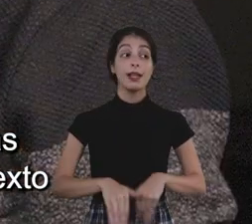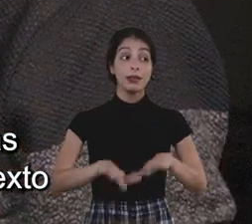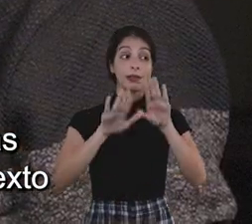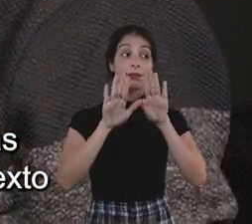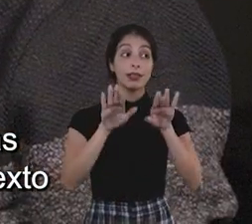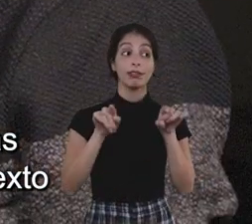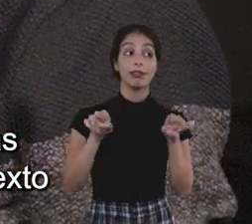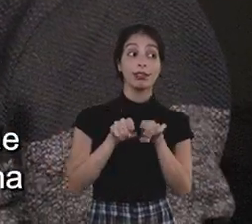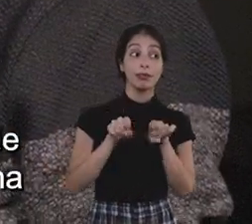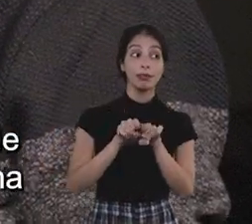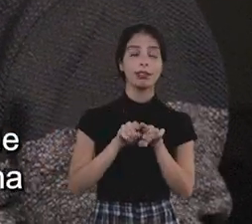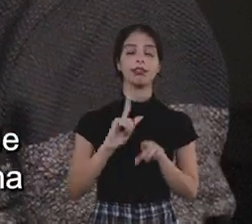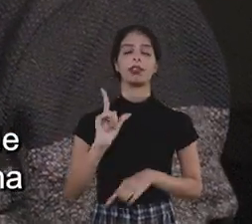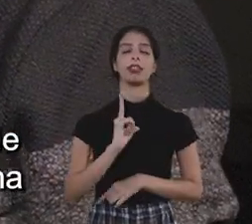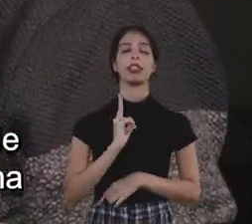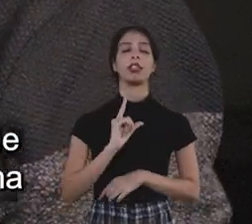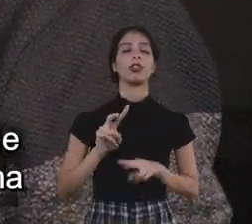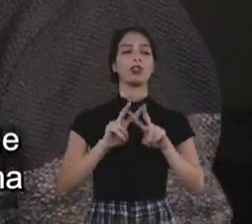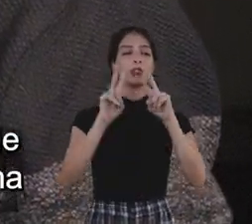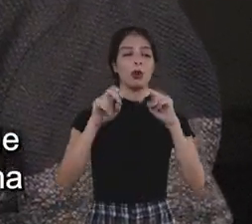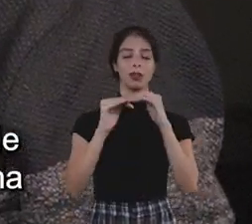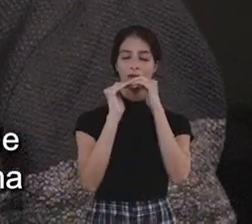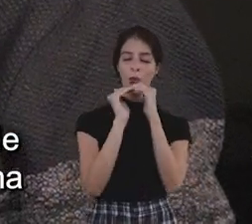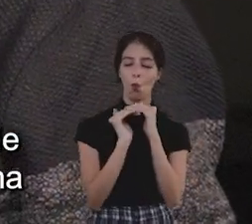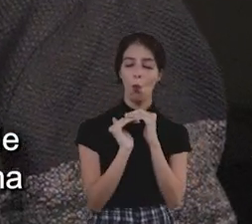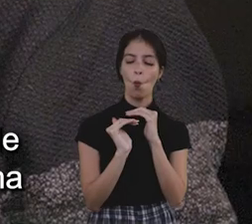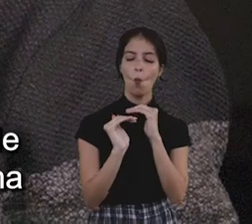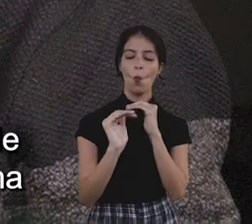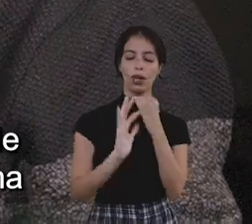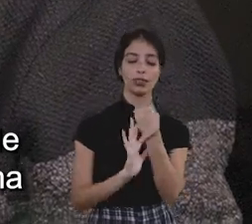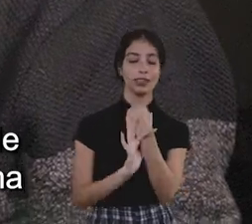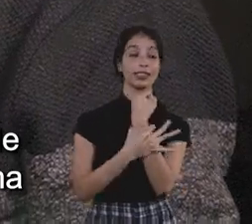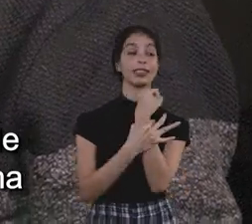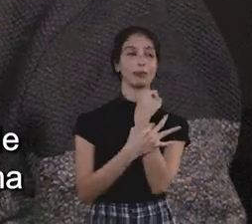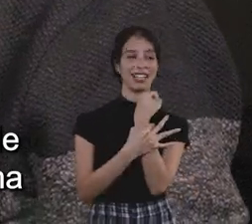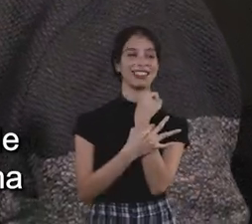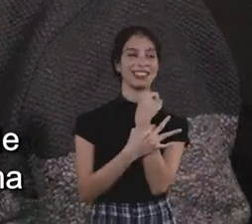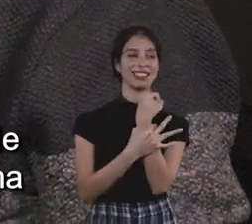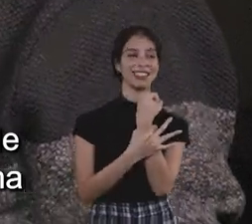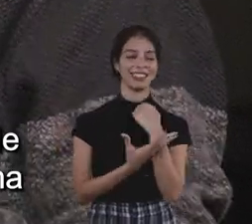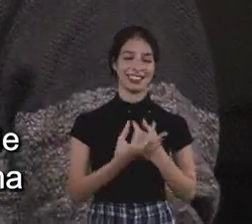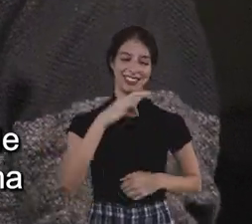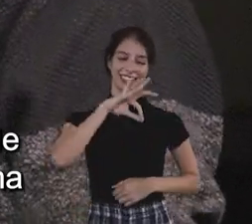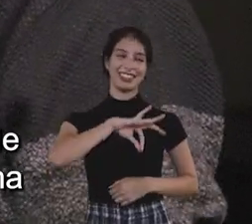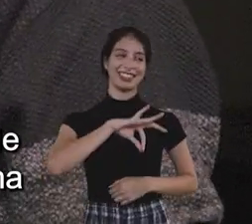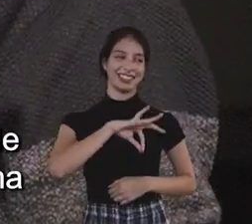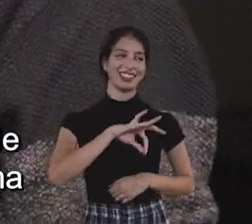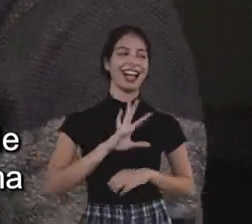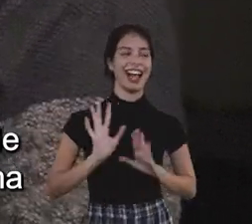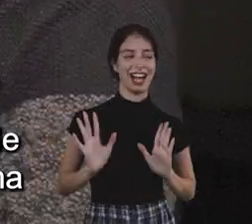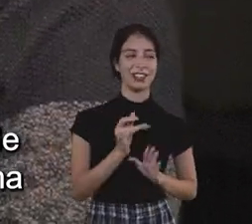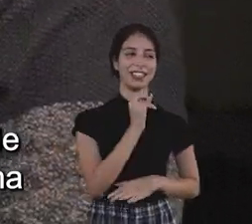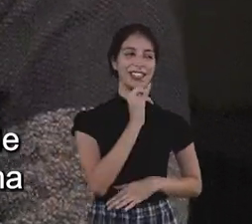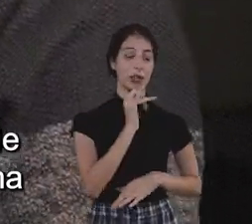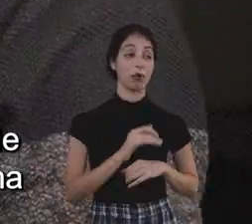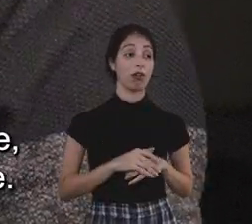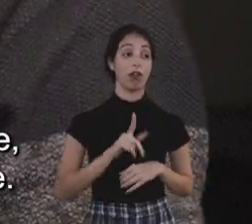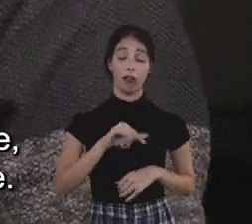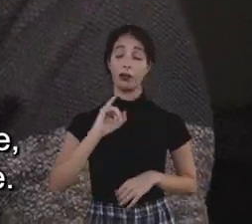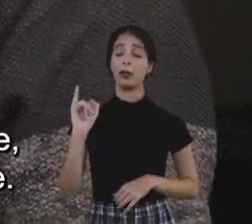como contexto fundante dessa ideia de estabilidade a noção de previsibilidade que é uma noção